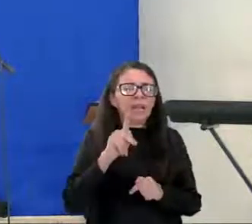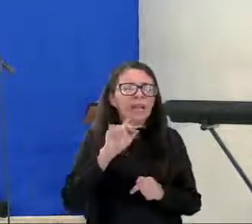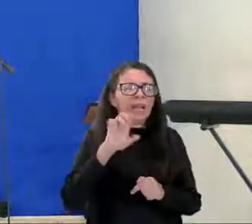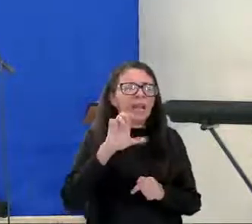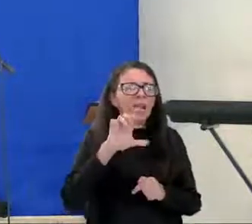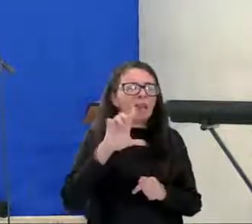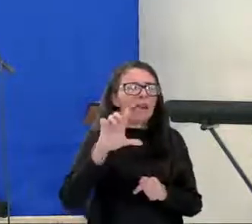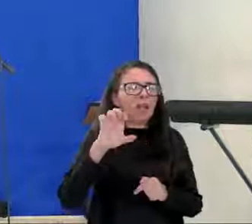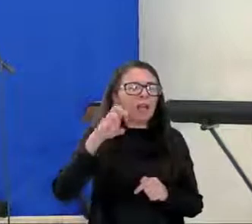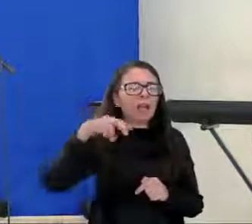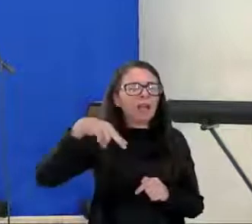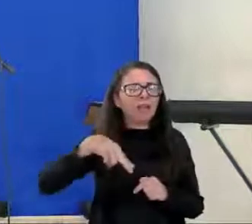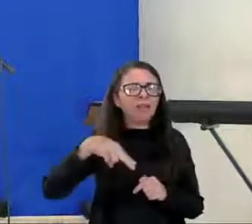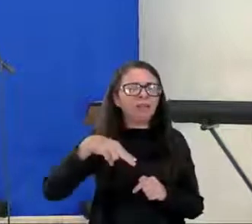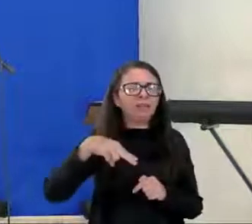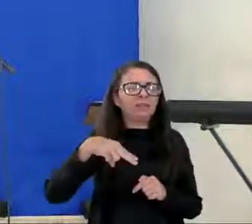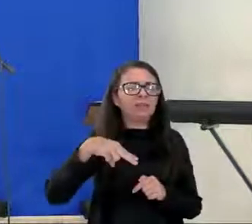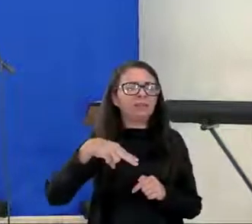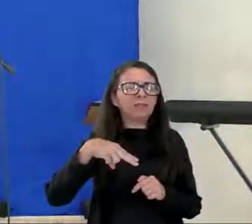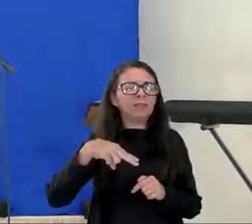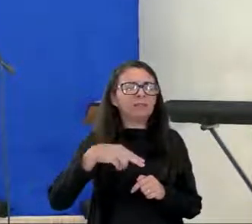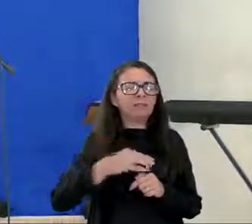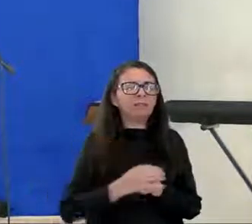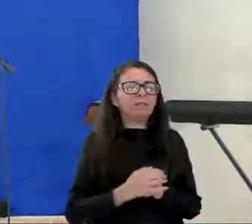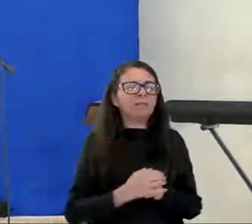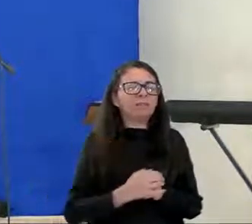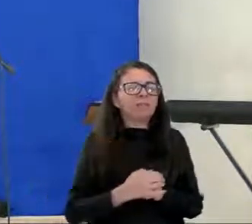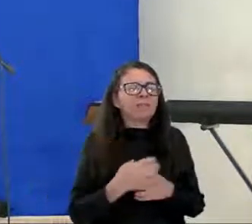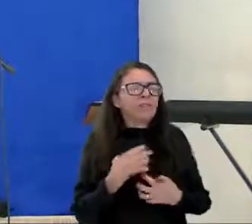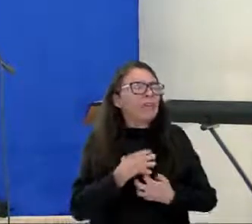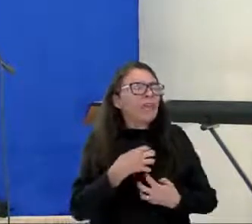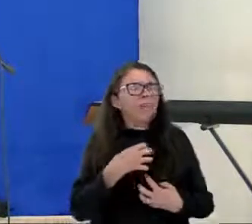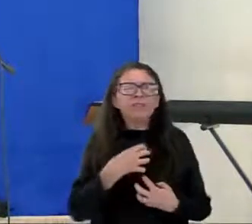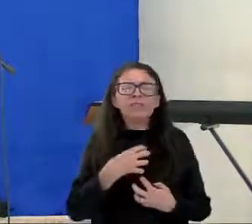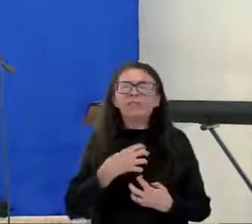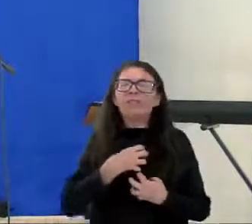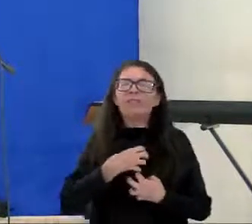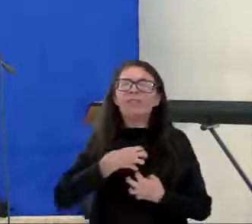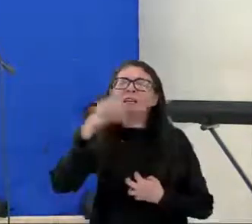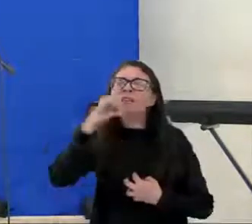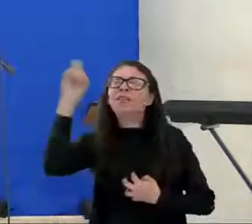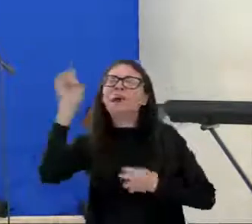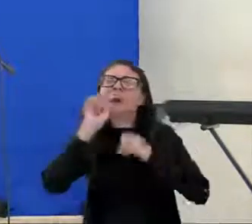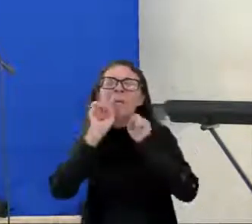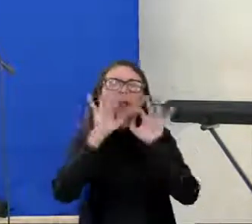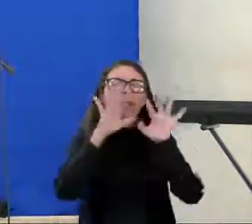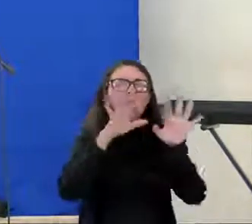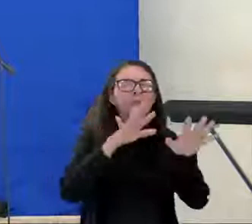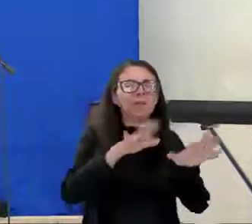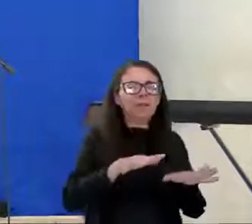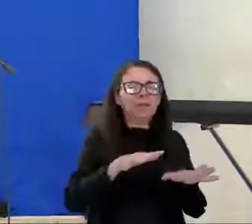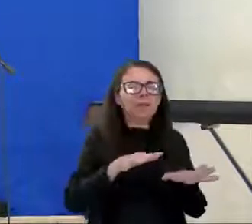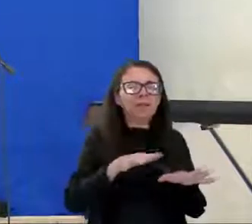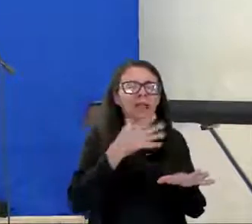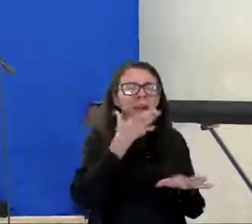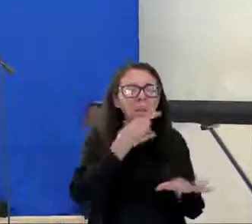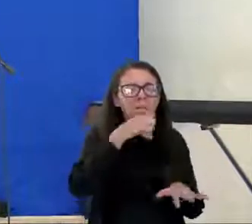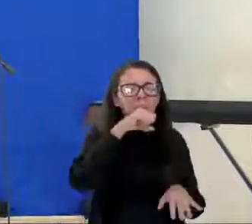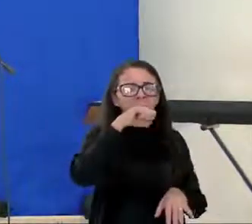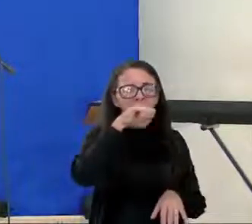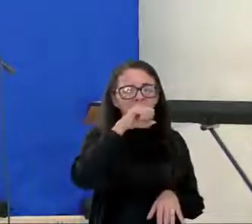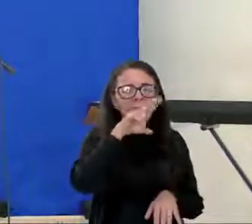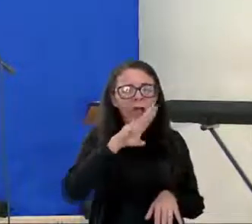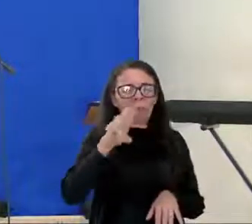de Jesus Cristo. Venha trazer, Senhor, a cura completa, se for da tua vontade e da tua serva,